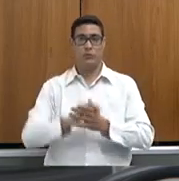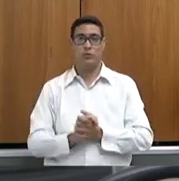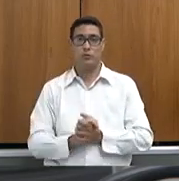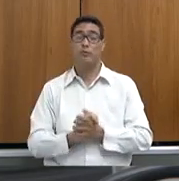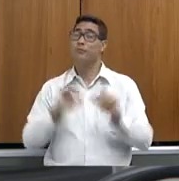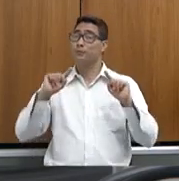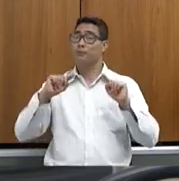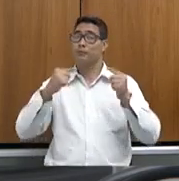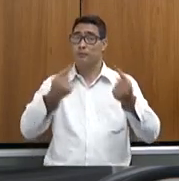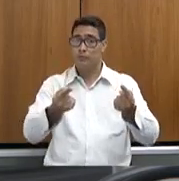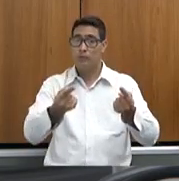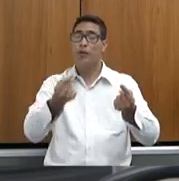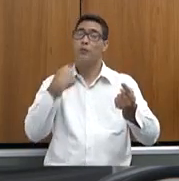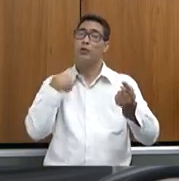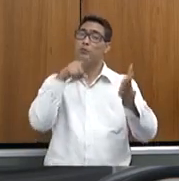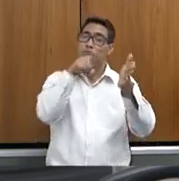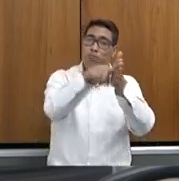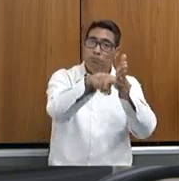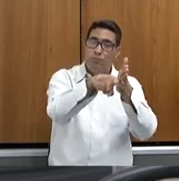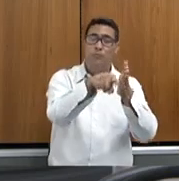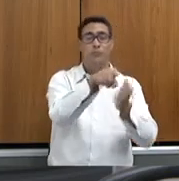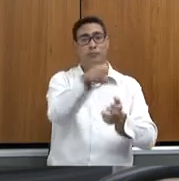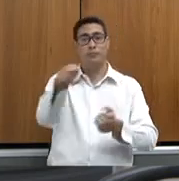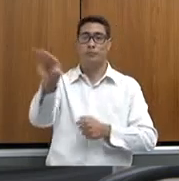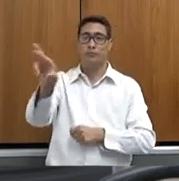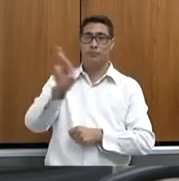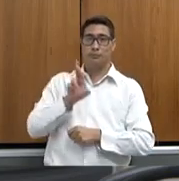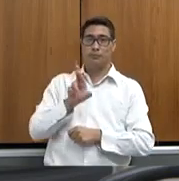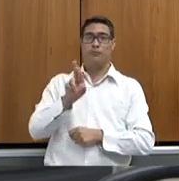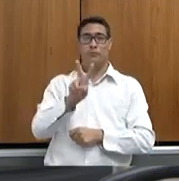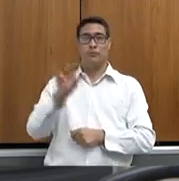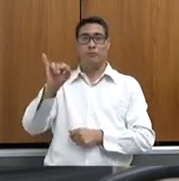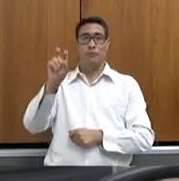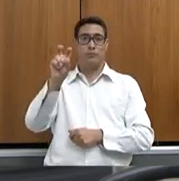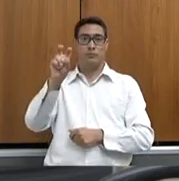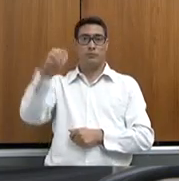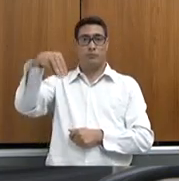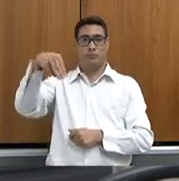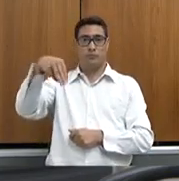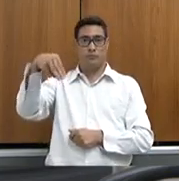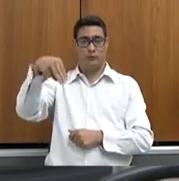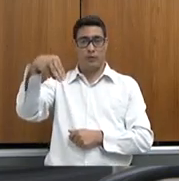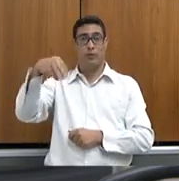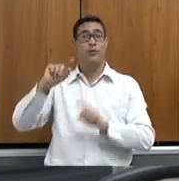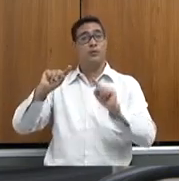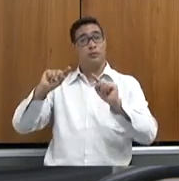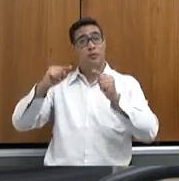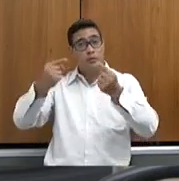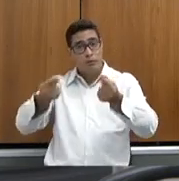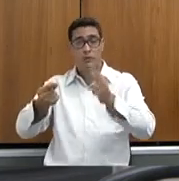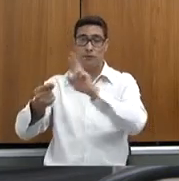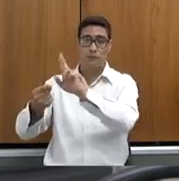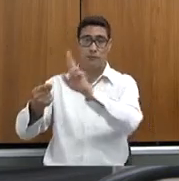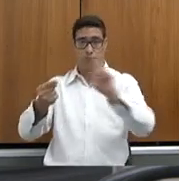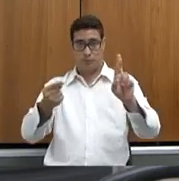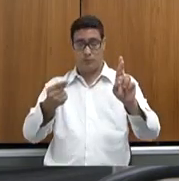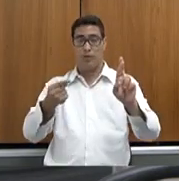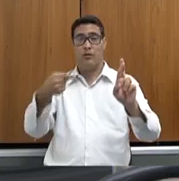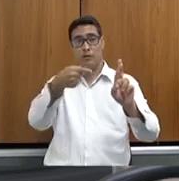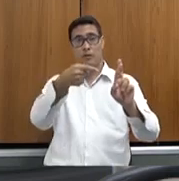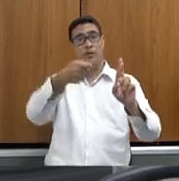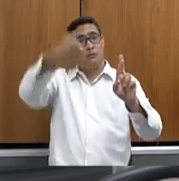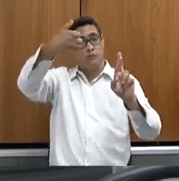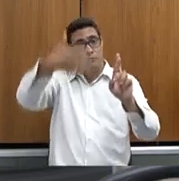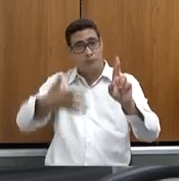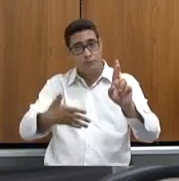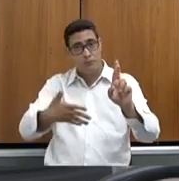Após cada interpelação, a autoridade estadual disporá de cinco minutos para respondê-la. Após a resposta da autoridade estadual, o